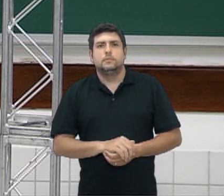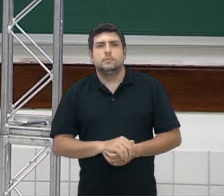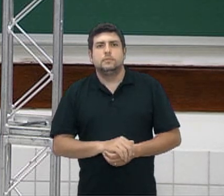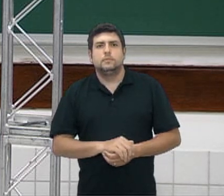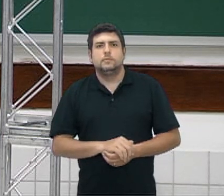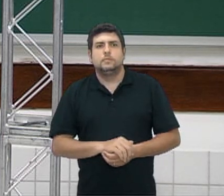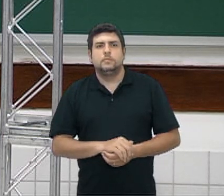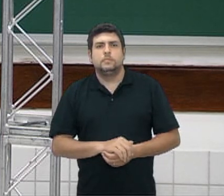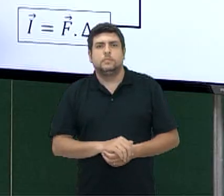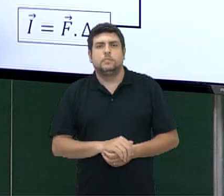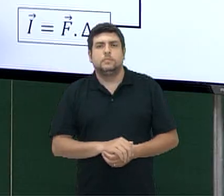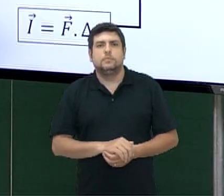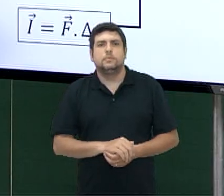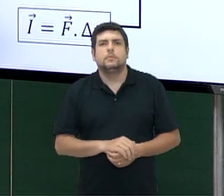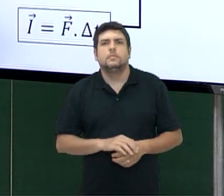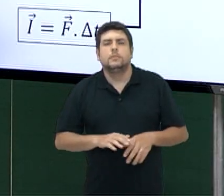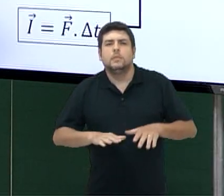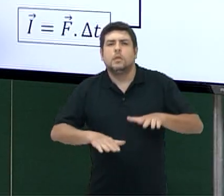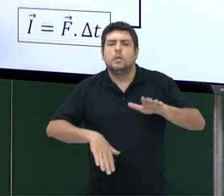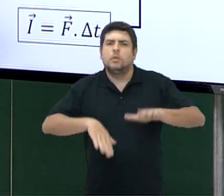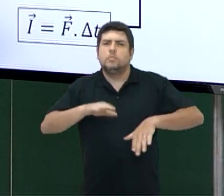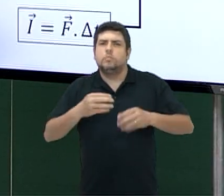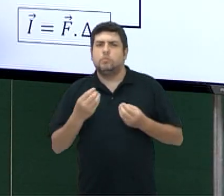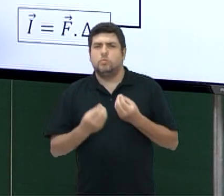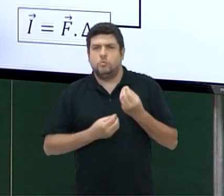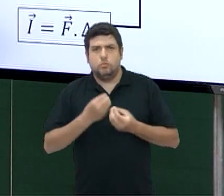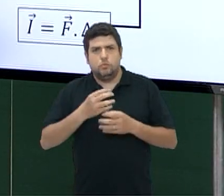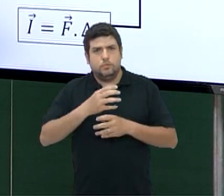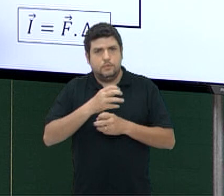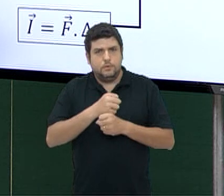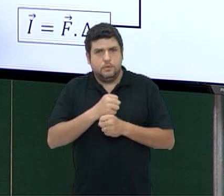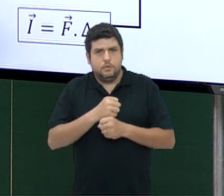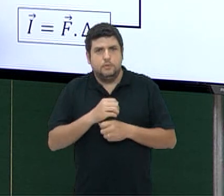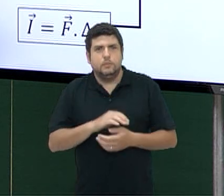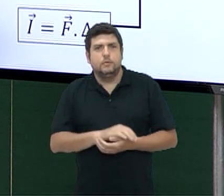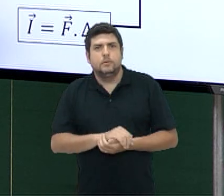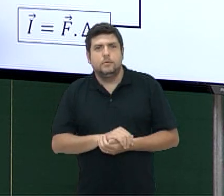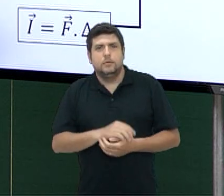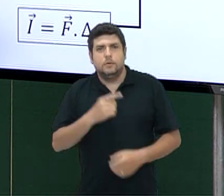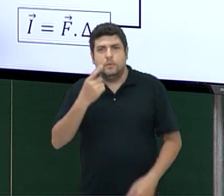nós vamos lembrar aqui, nós trabalhamos com